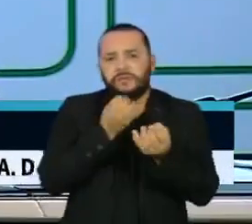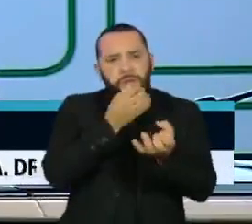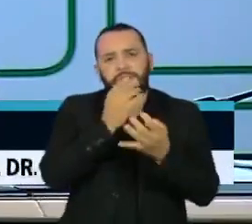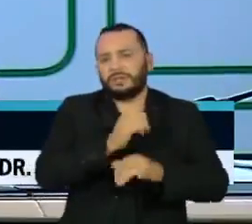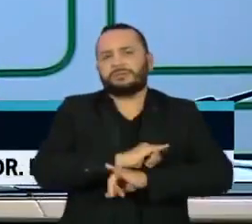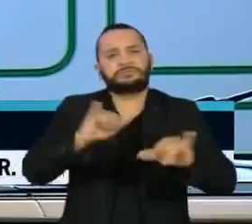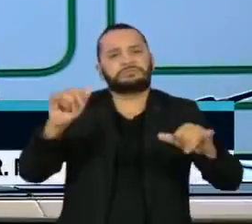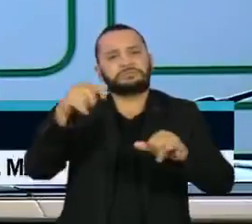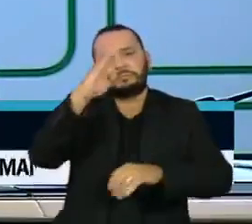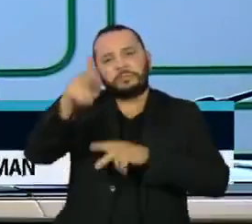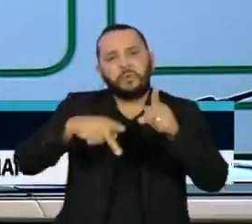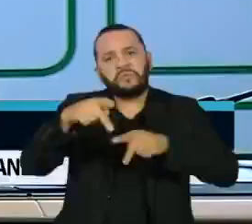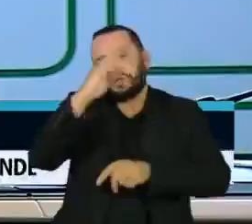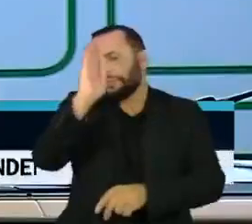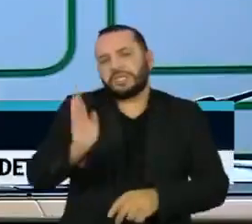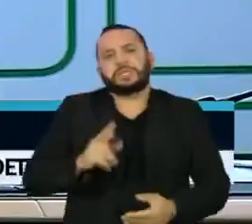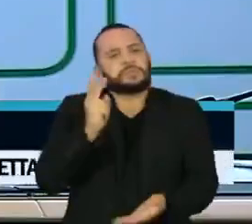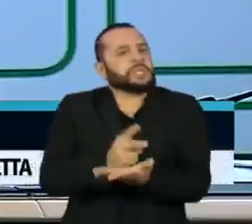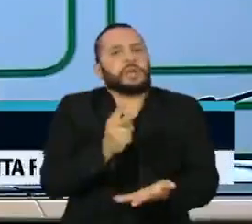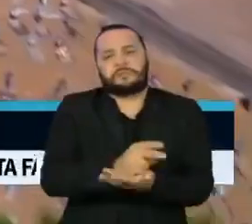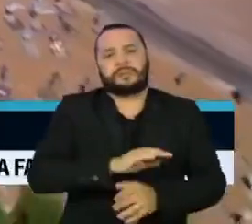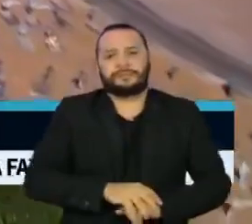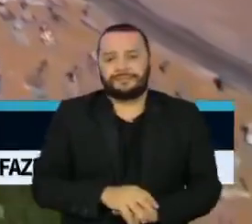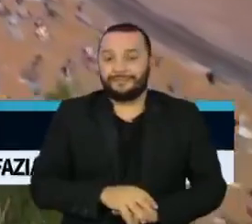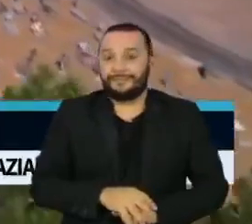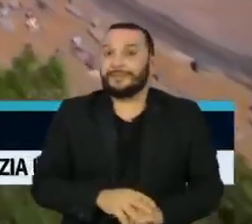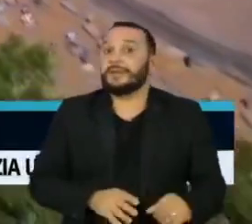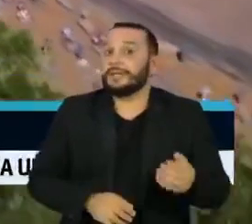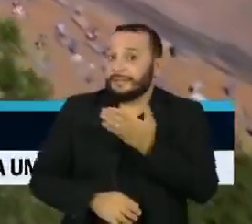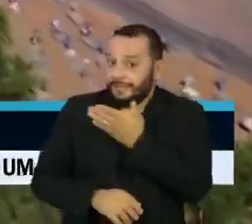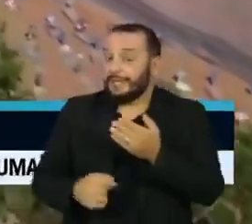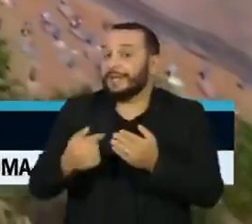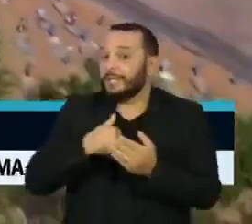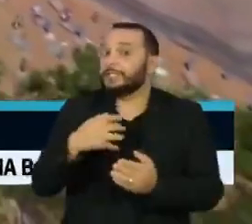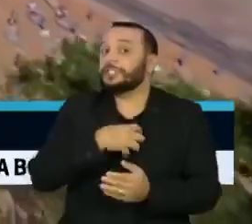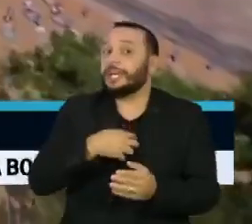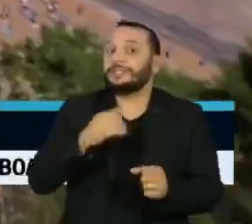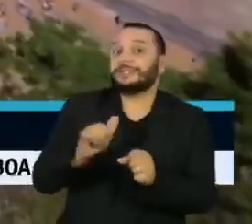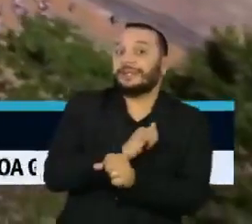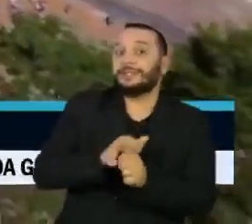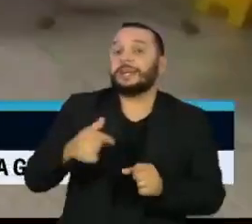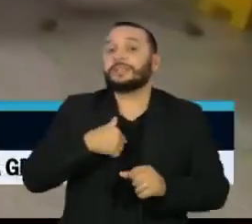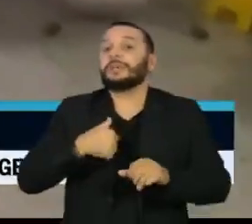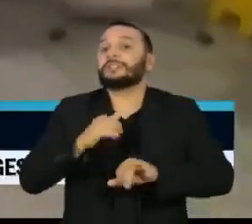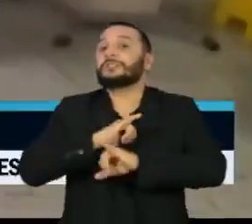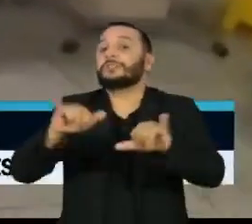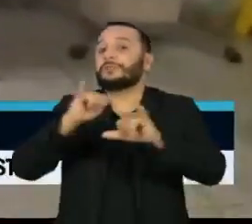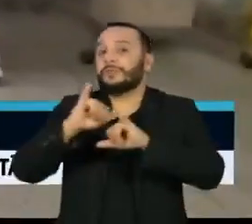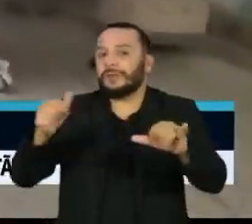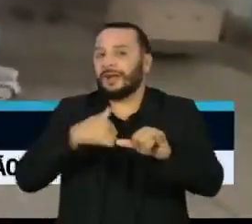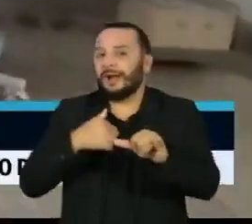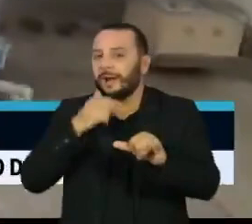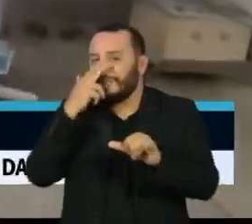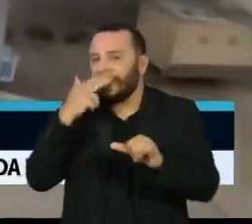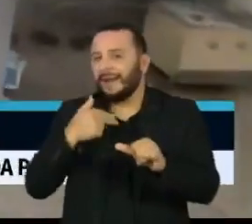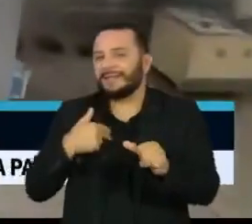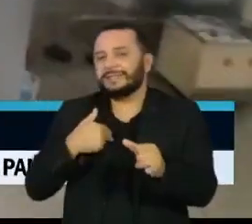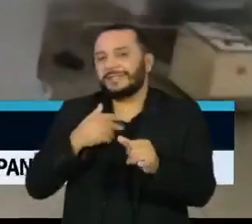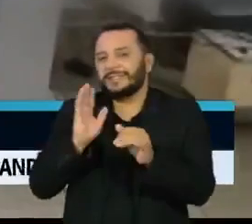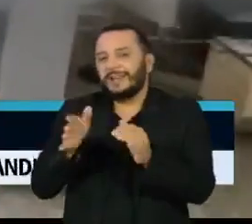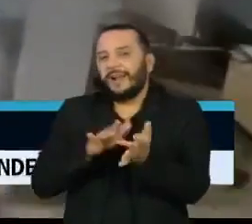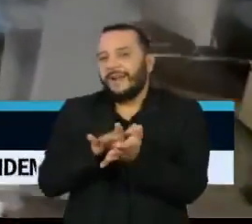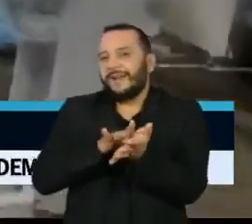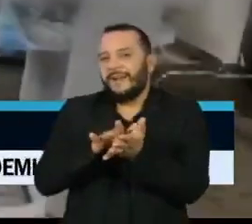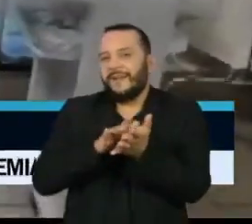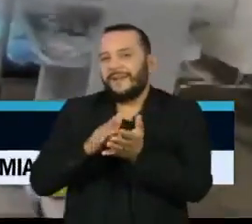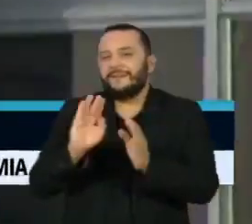a população brasileira. Pazuello omitiu, por exemplo, que modificou a forma de divulgação de mortes e casos para mascarar o avanço da doença, o que só